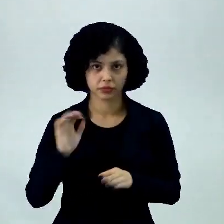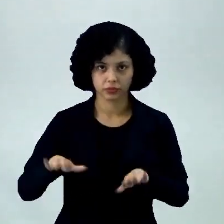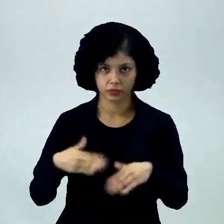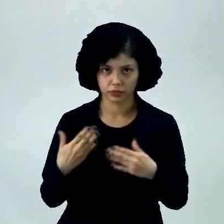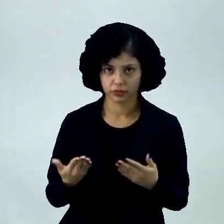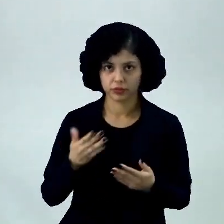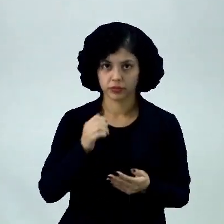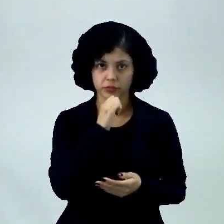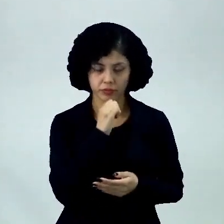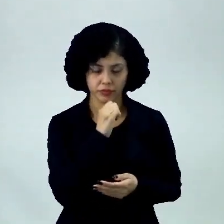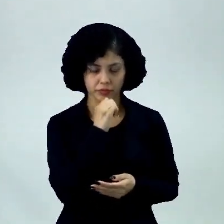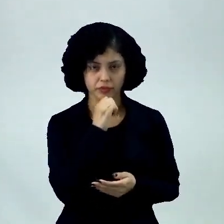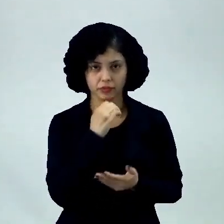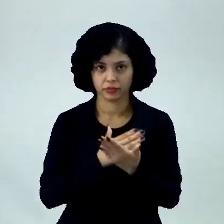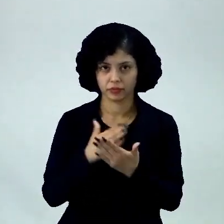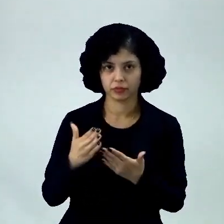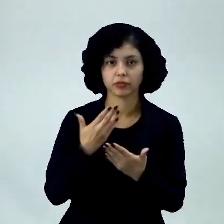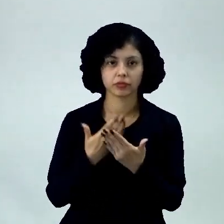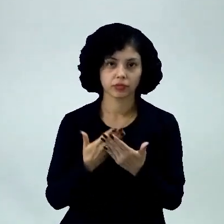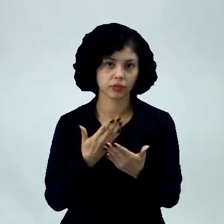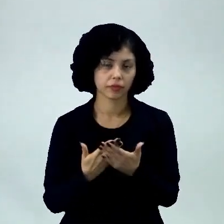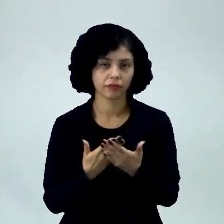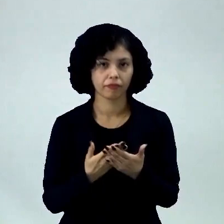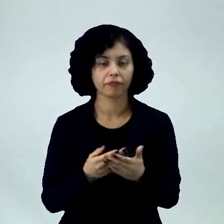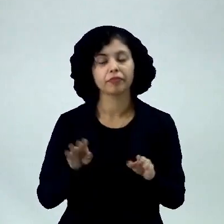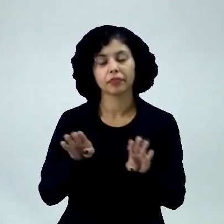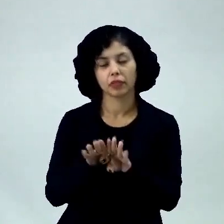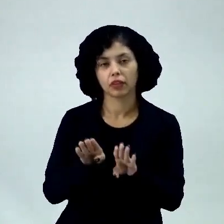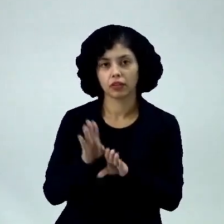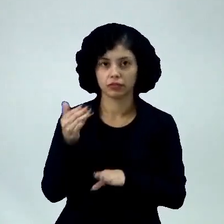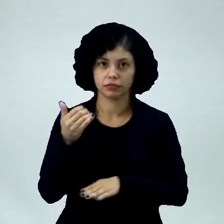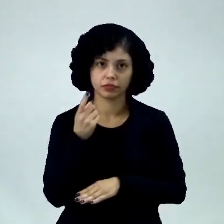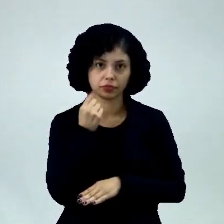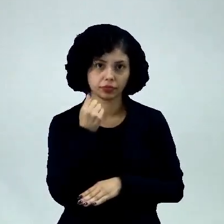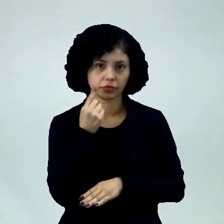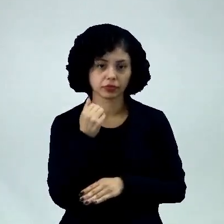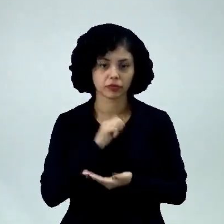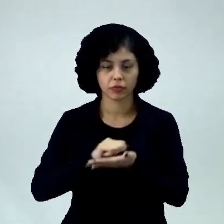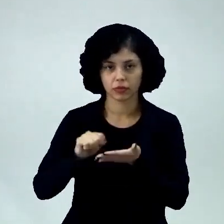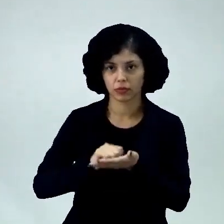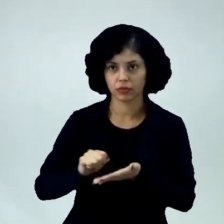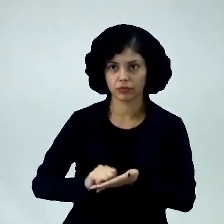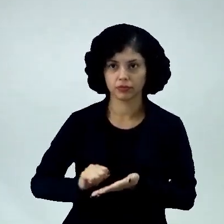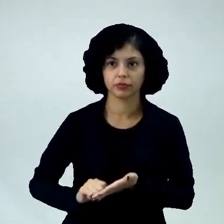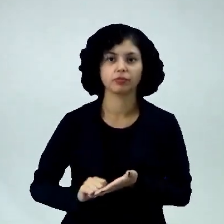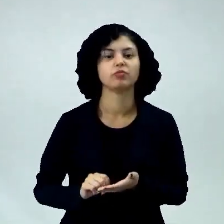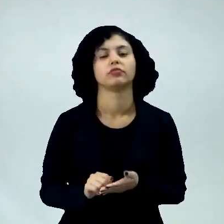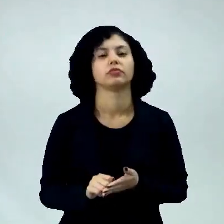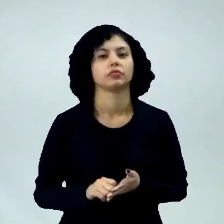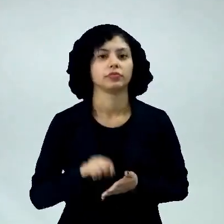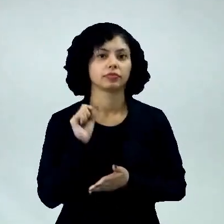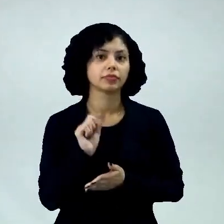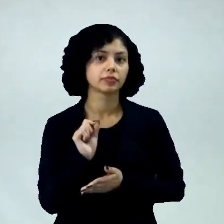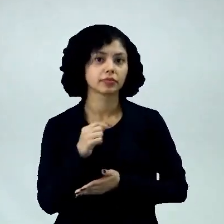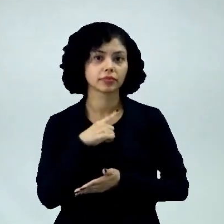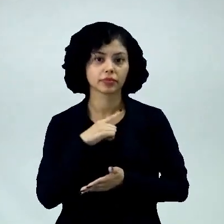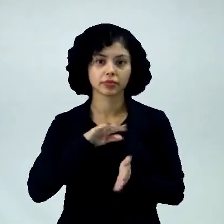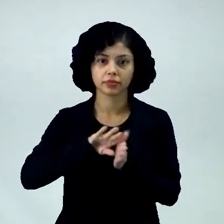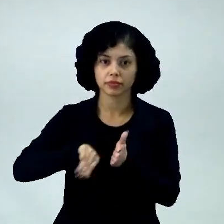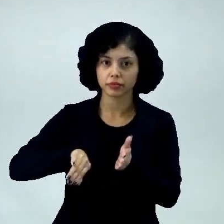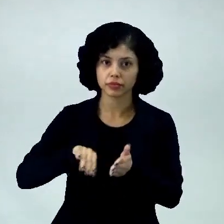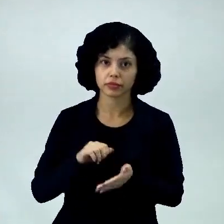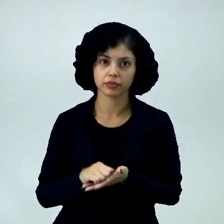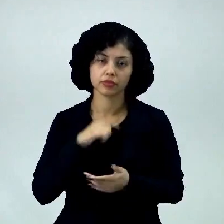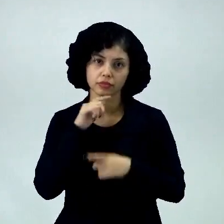elas. Para começar a aula, pegue seu lápis e caderno para fazer algumas notações, tá? E aí, tirar também